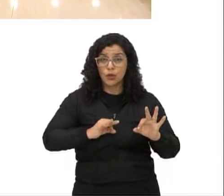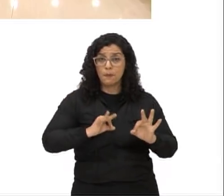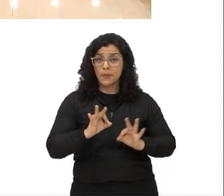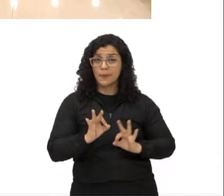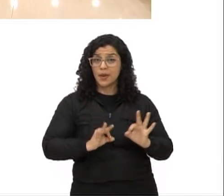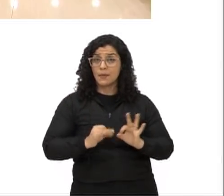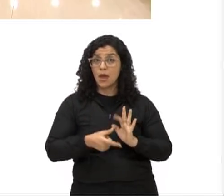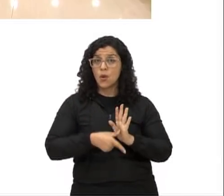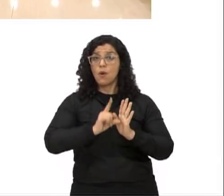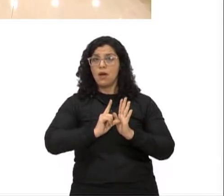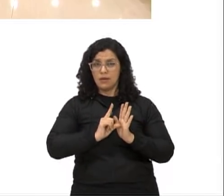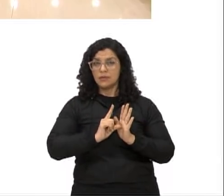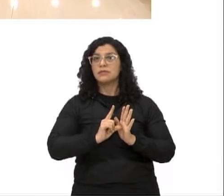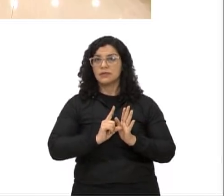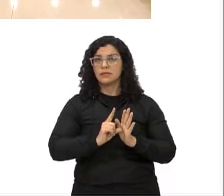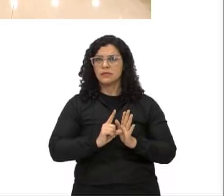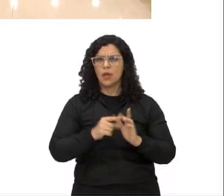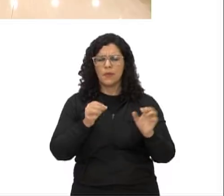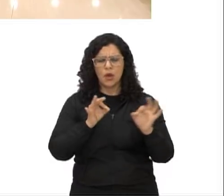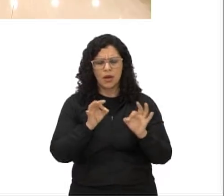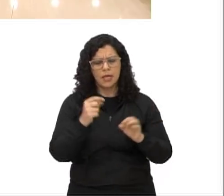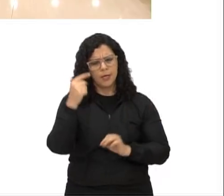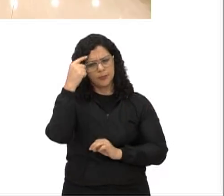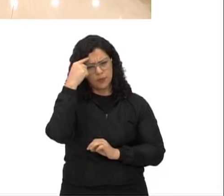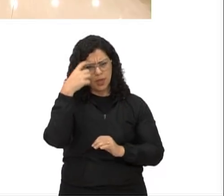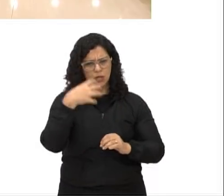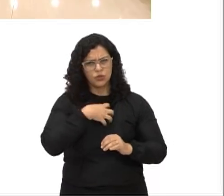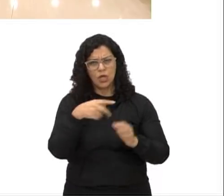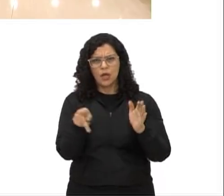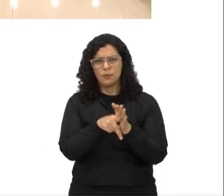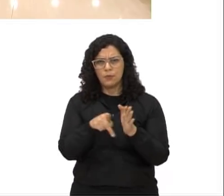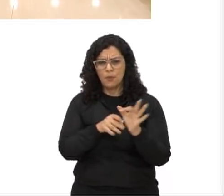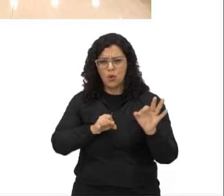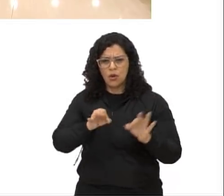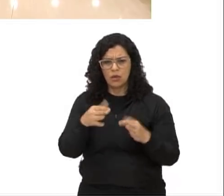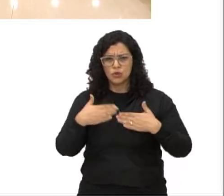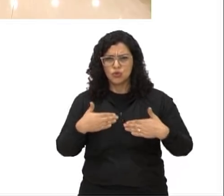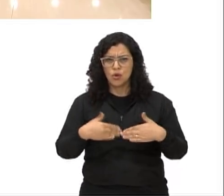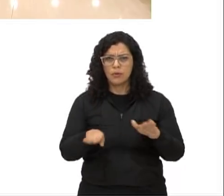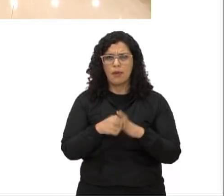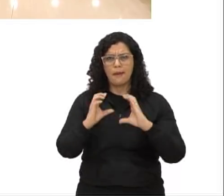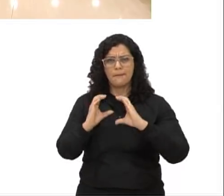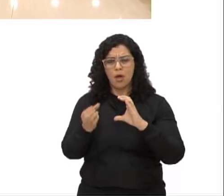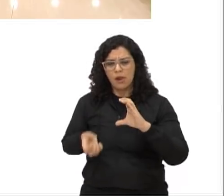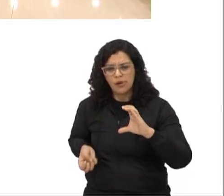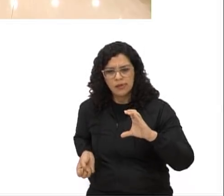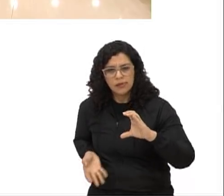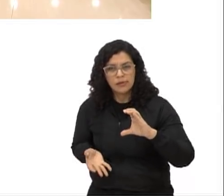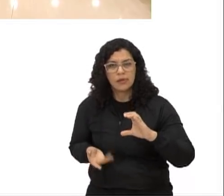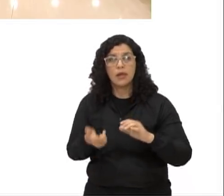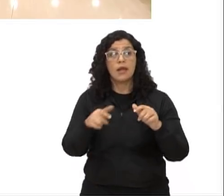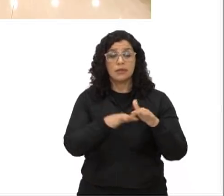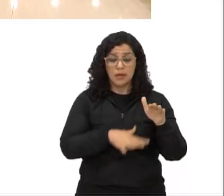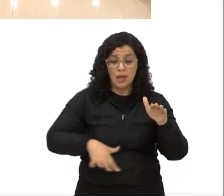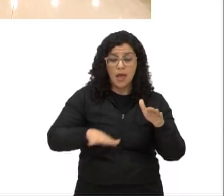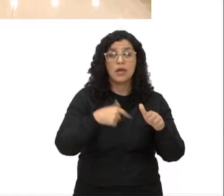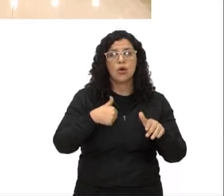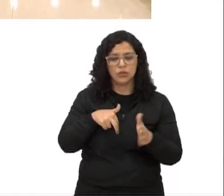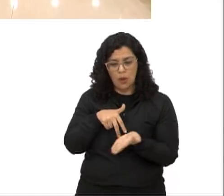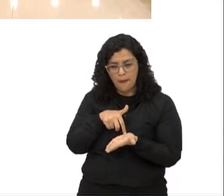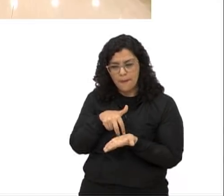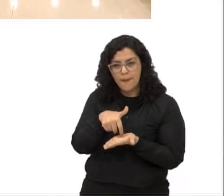espaço aonde o jogador irá executar o arremesso, tá? Essa é a parte da pista em que você